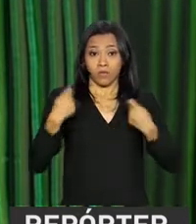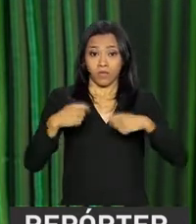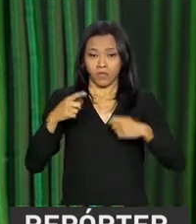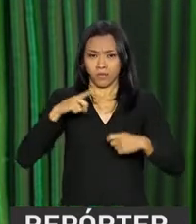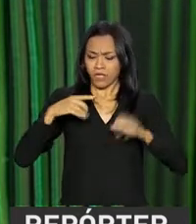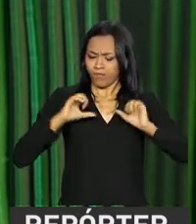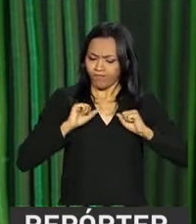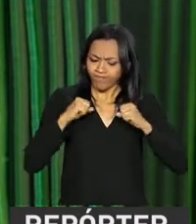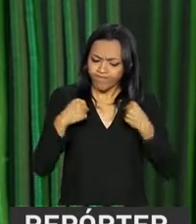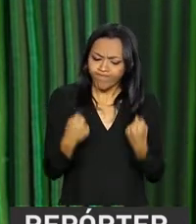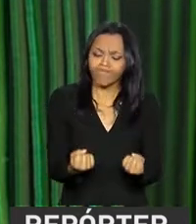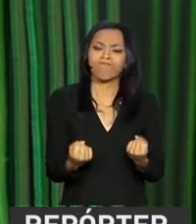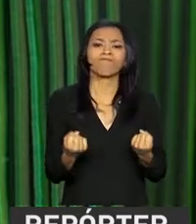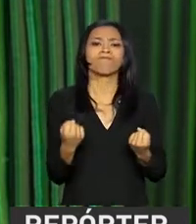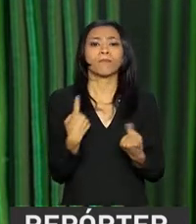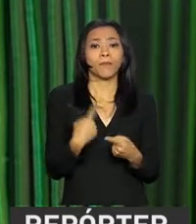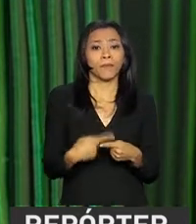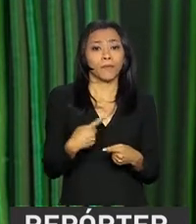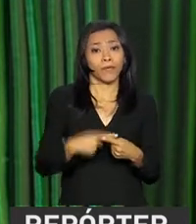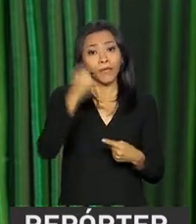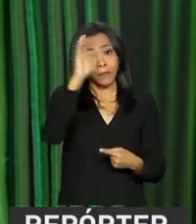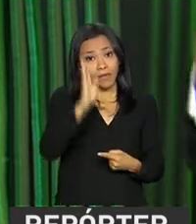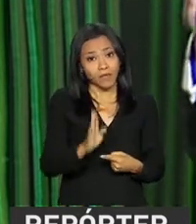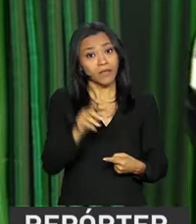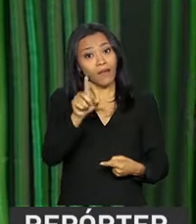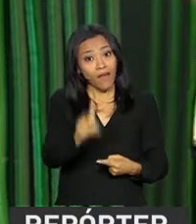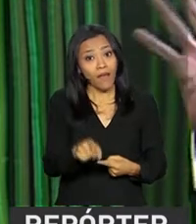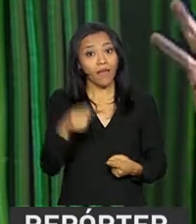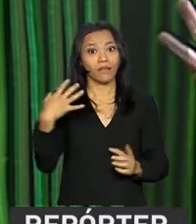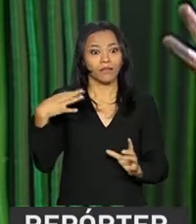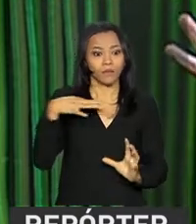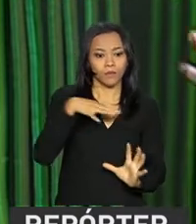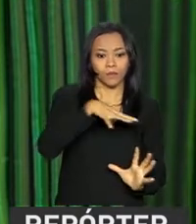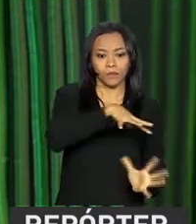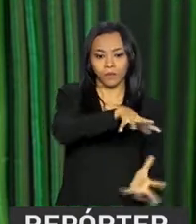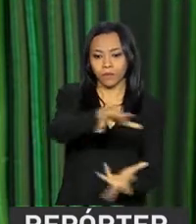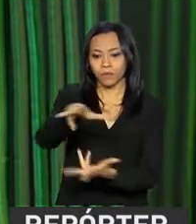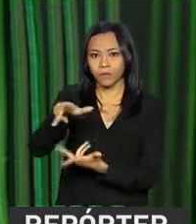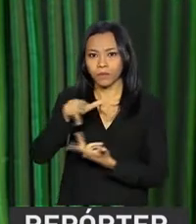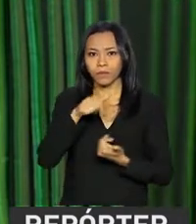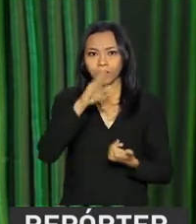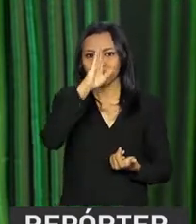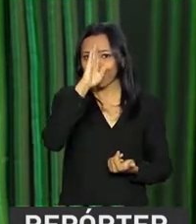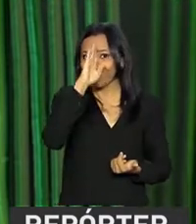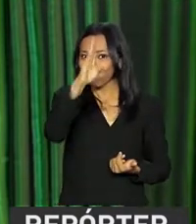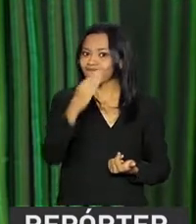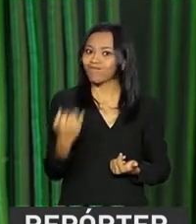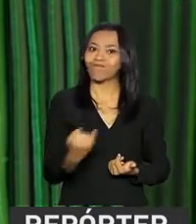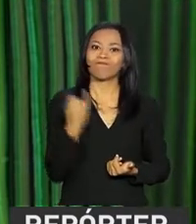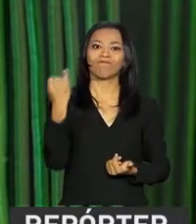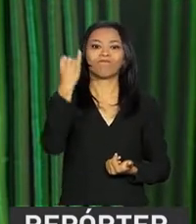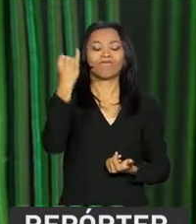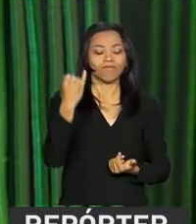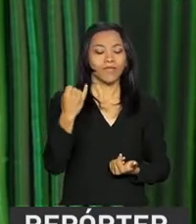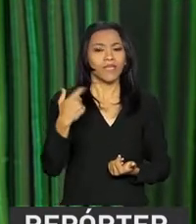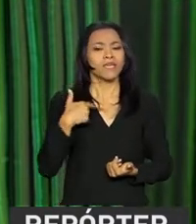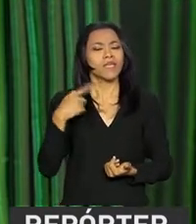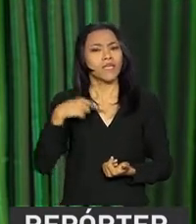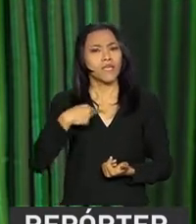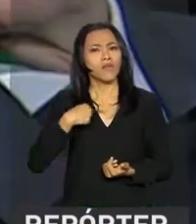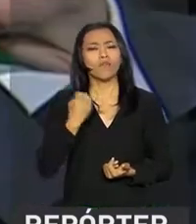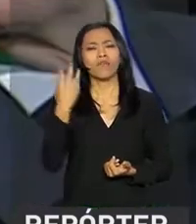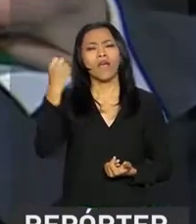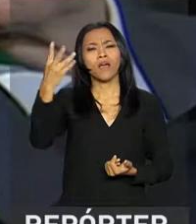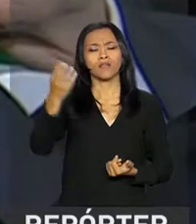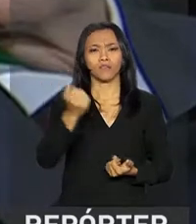extraordinário, porque o Brasil pode ser o celeiro do mundo. Estou dizendo obviedades, mas obviedades que eu ouço quando